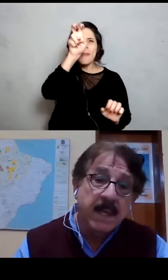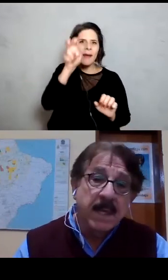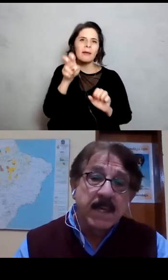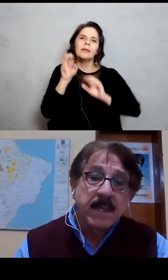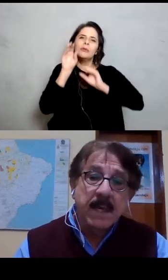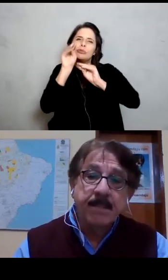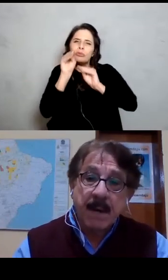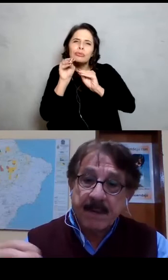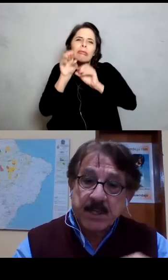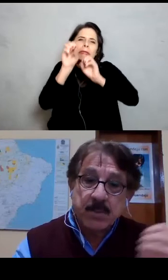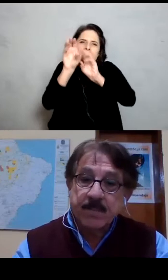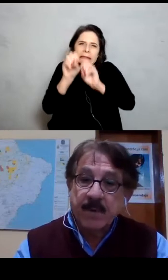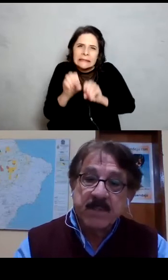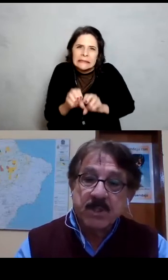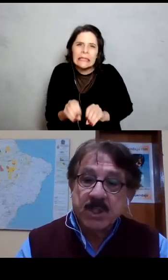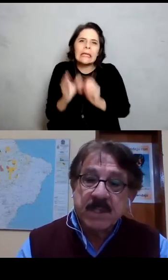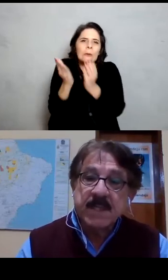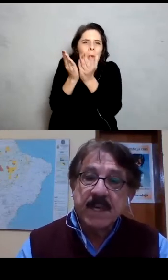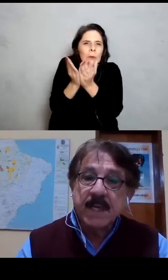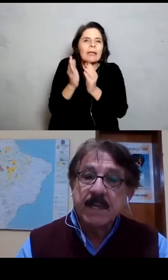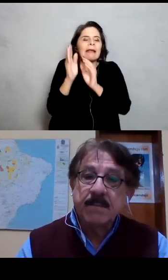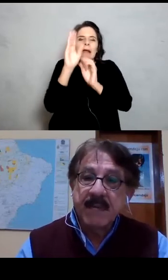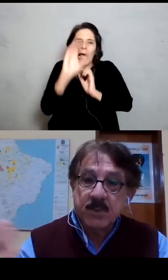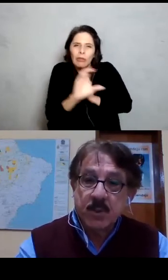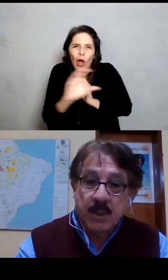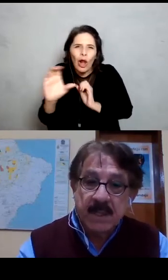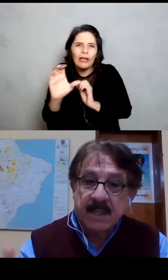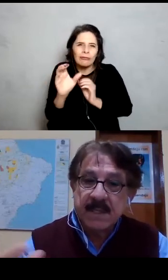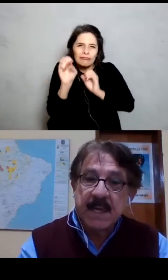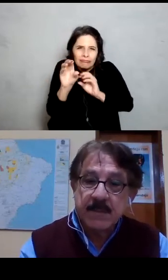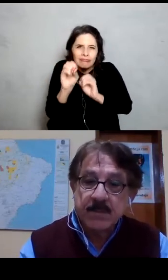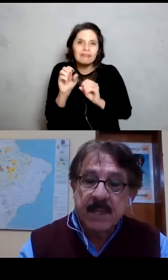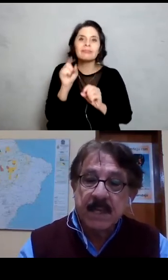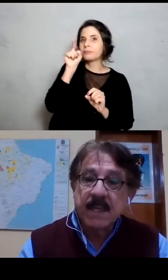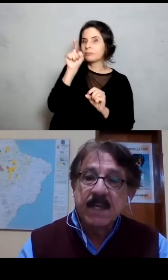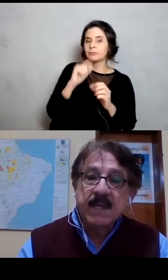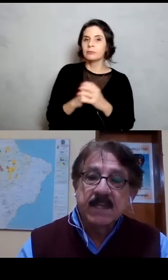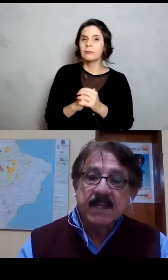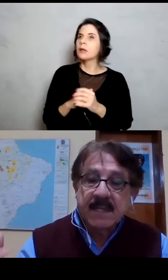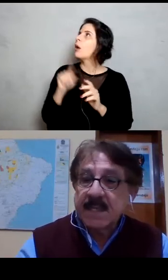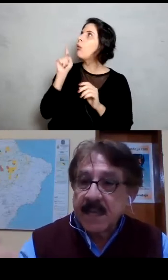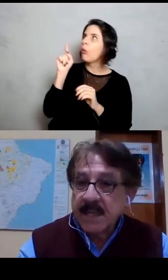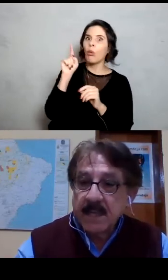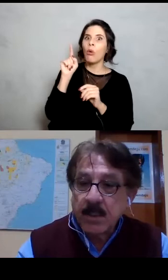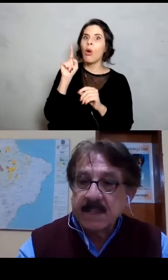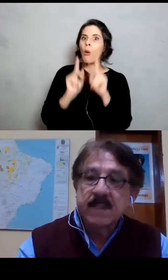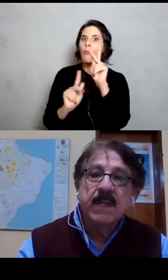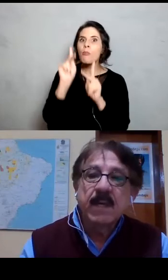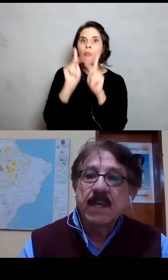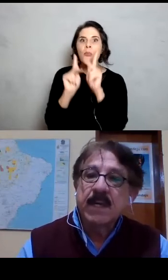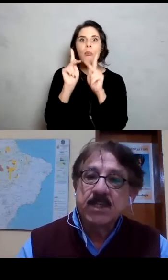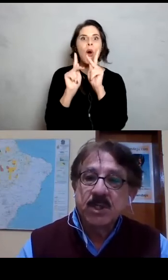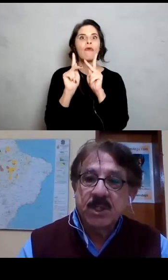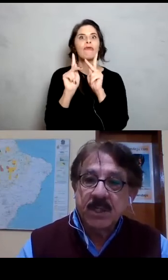mais. E, a partir dos povos indígenas, ele menciona, nesse relato dele, 70